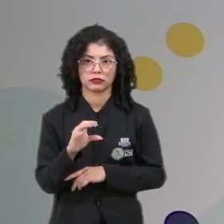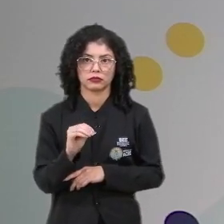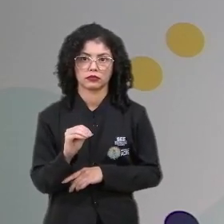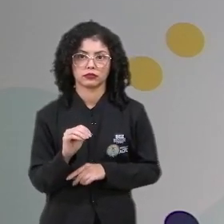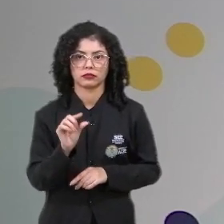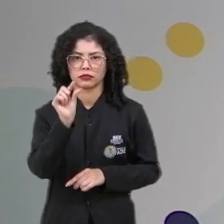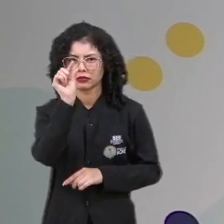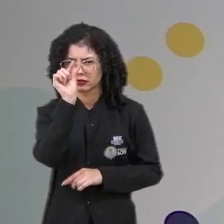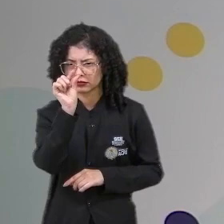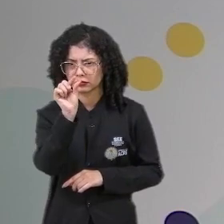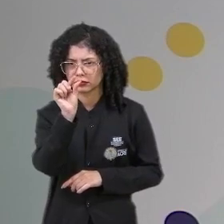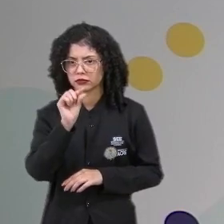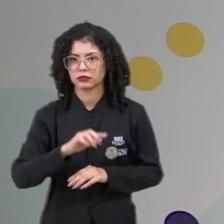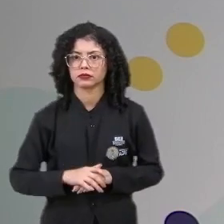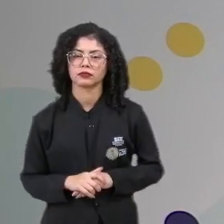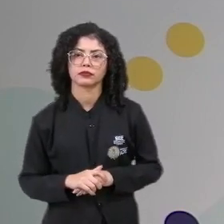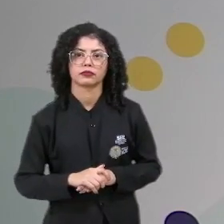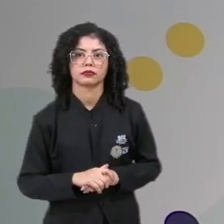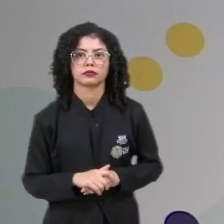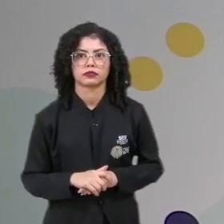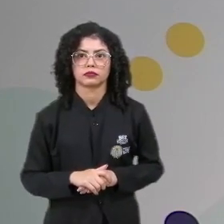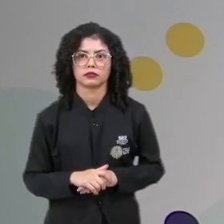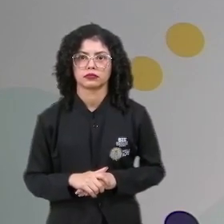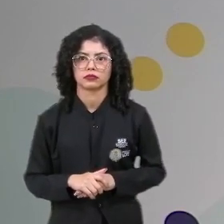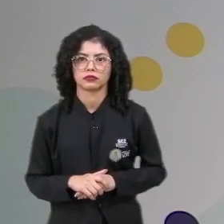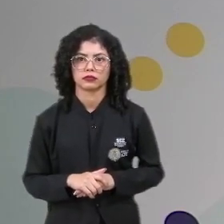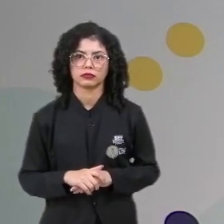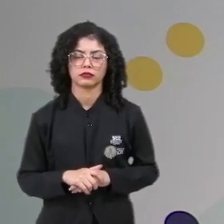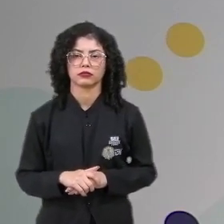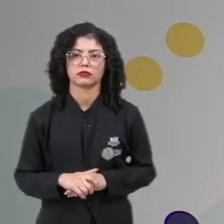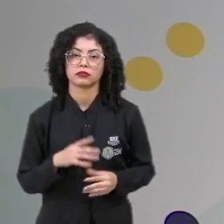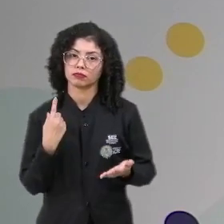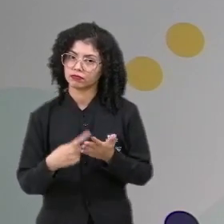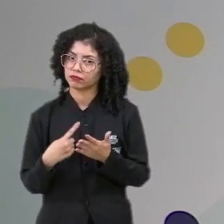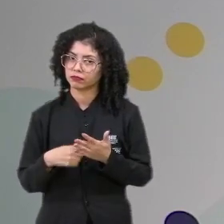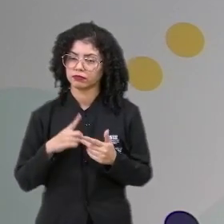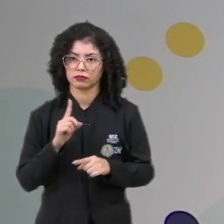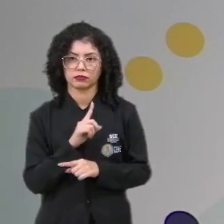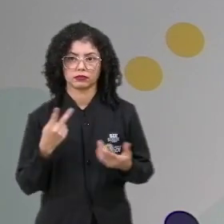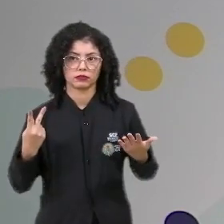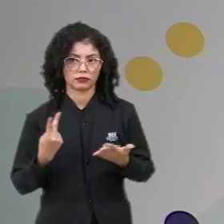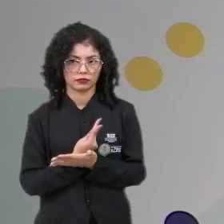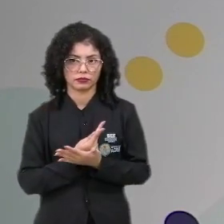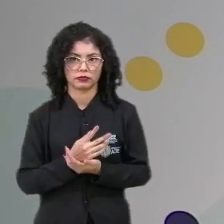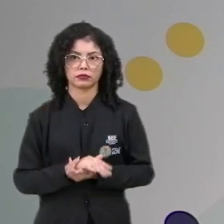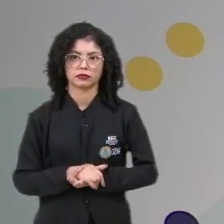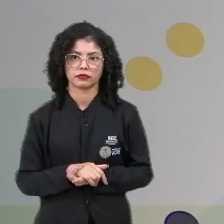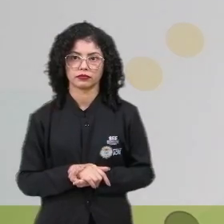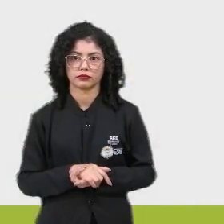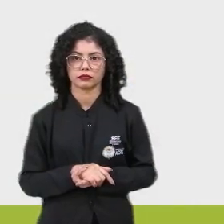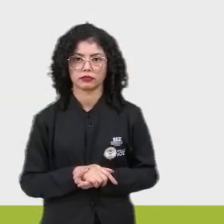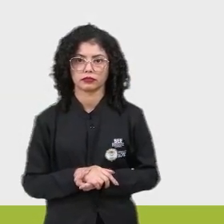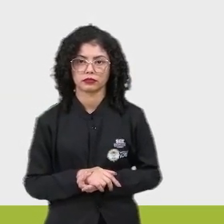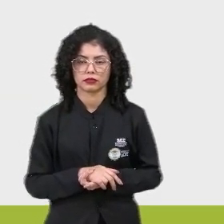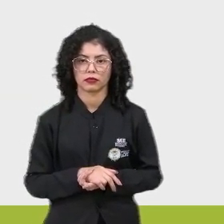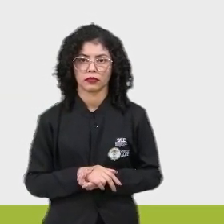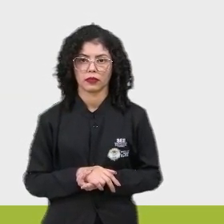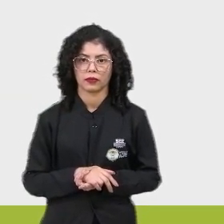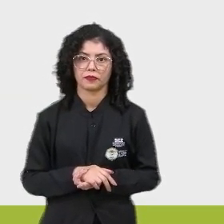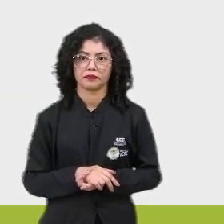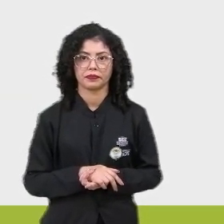está bem pequeno. Então, isso não está de acordo com a alternativa.